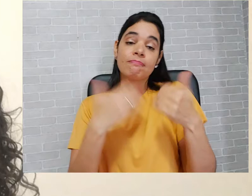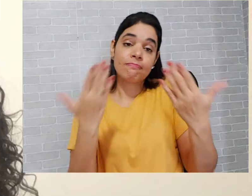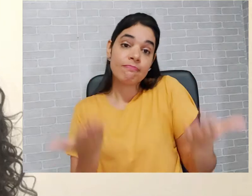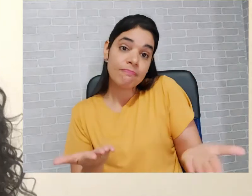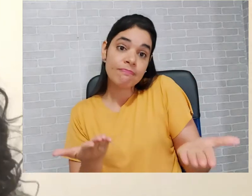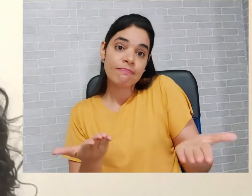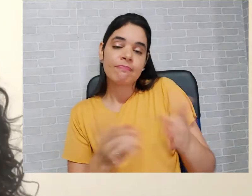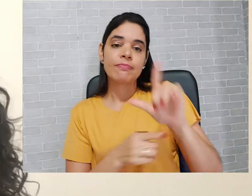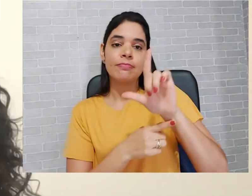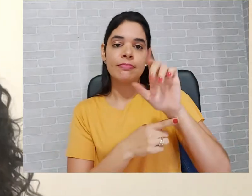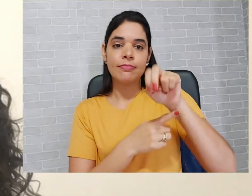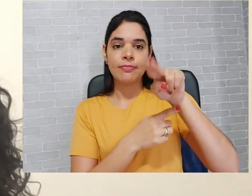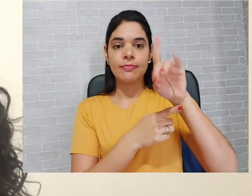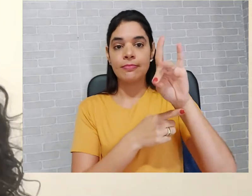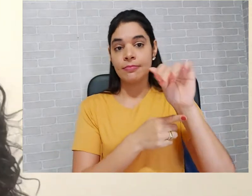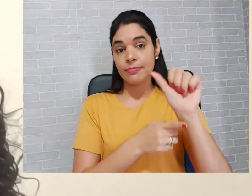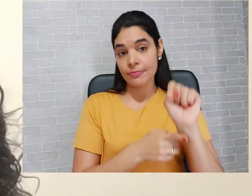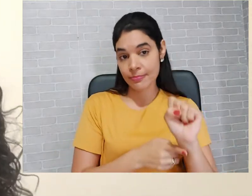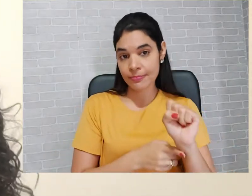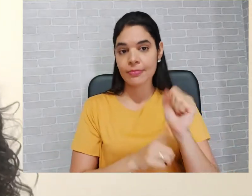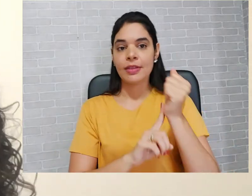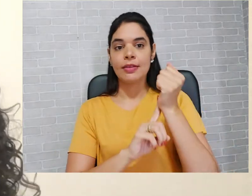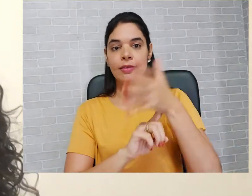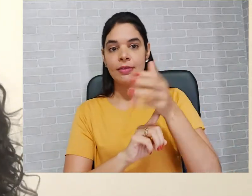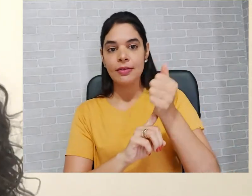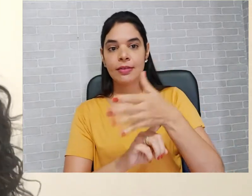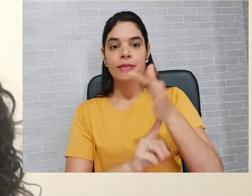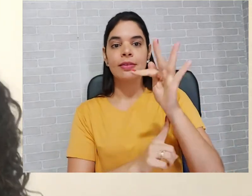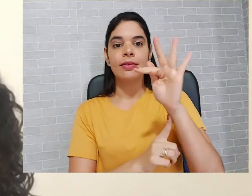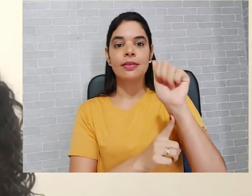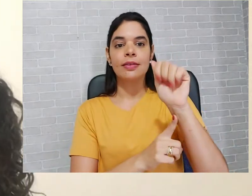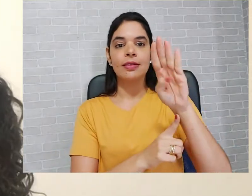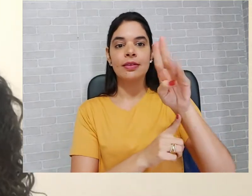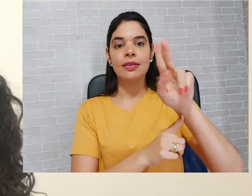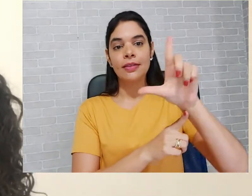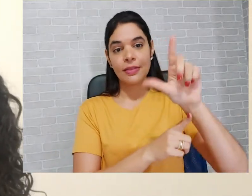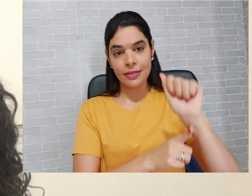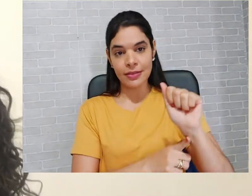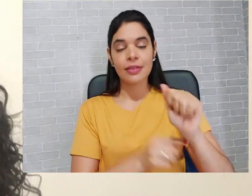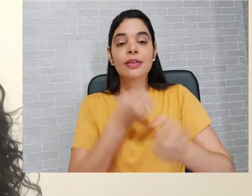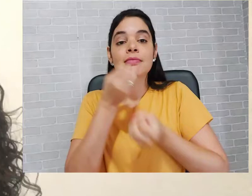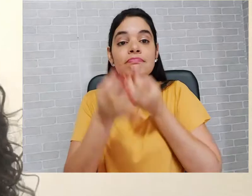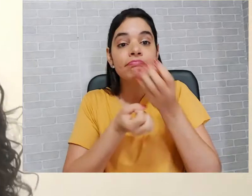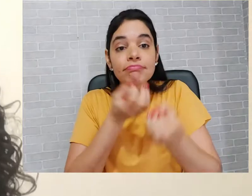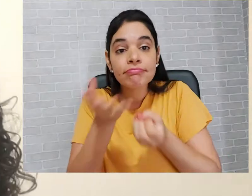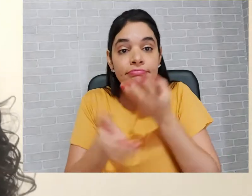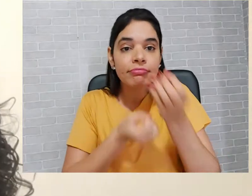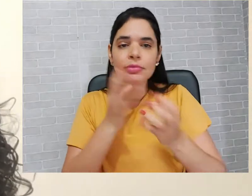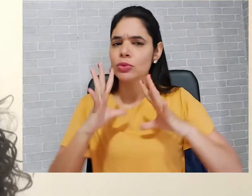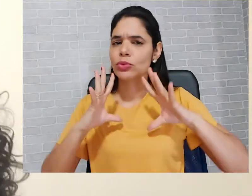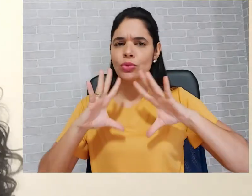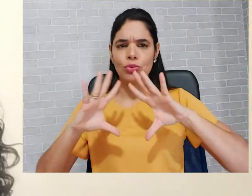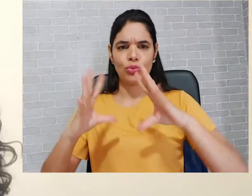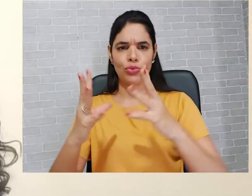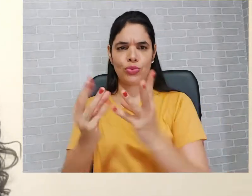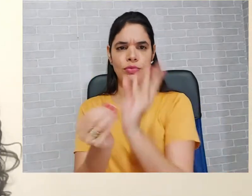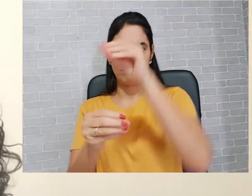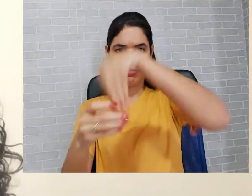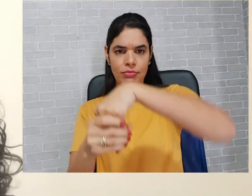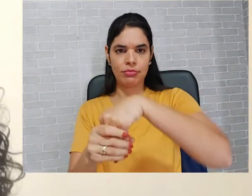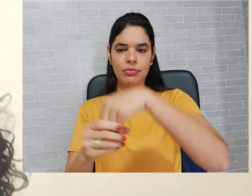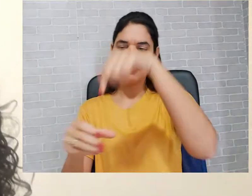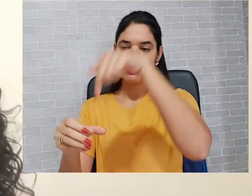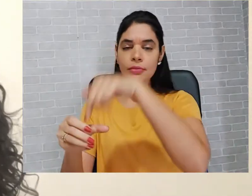Então, as lendas, os contos, fábulas, todas essas ferramentas são importantes